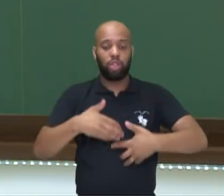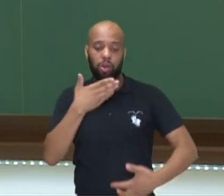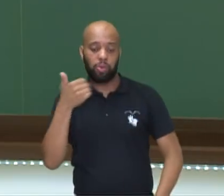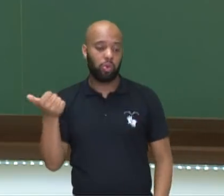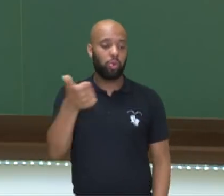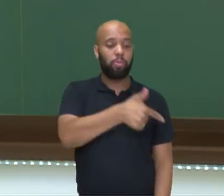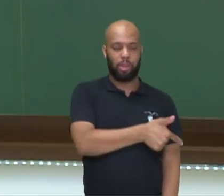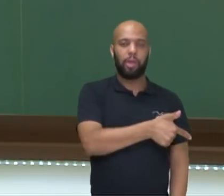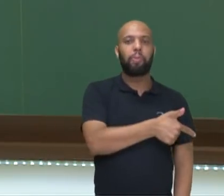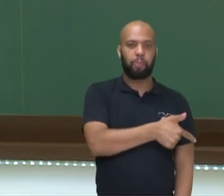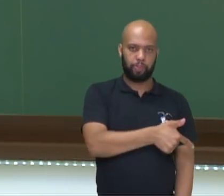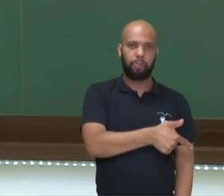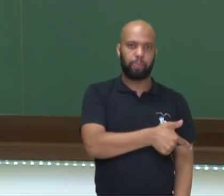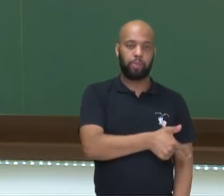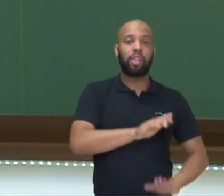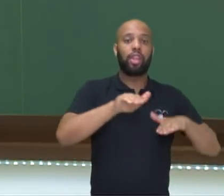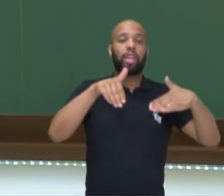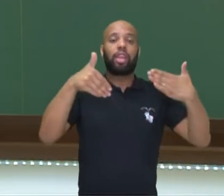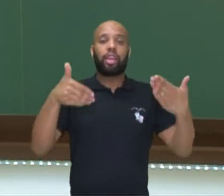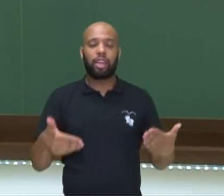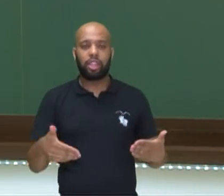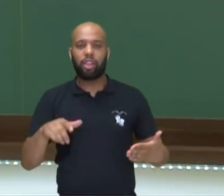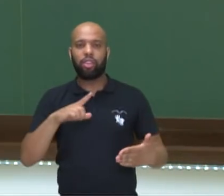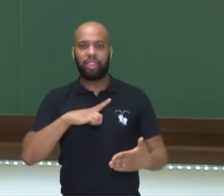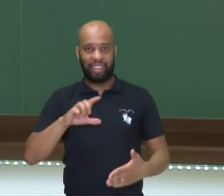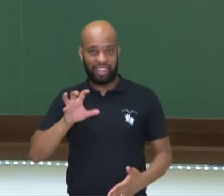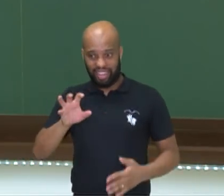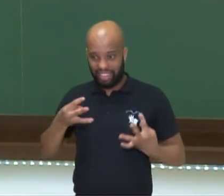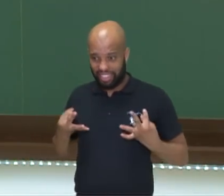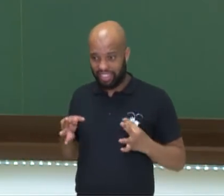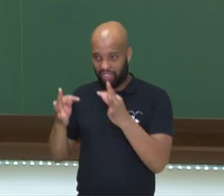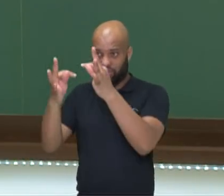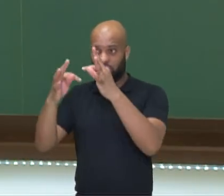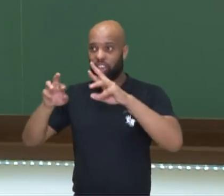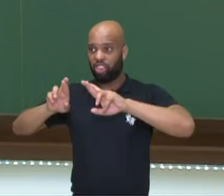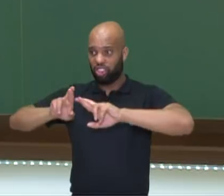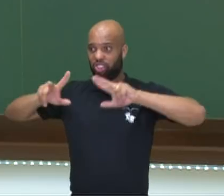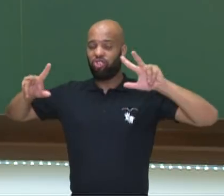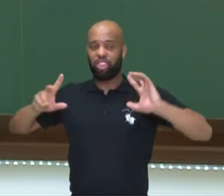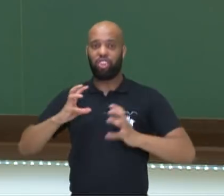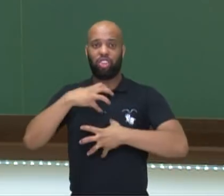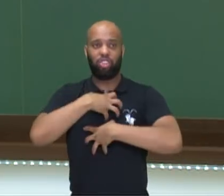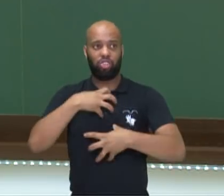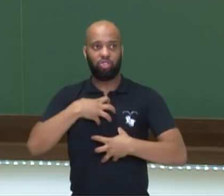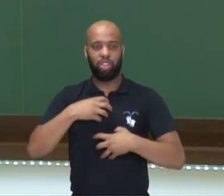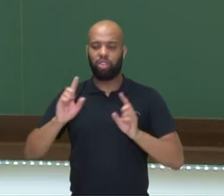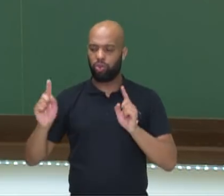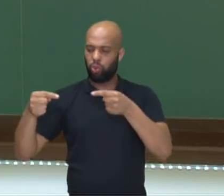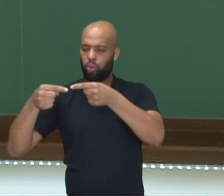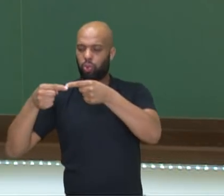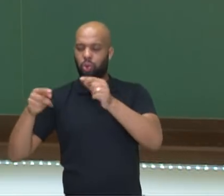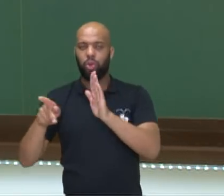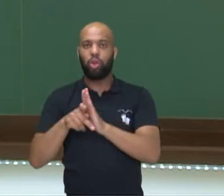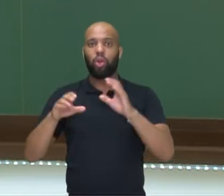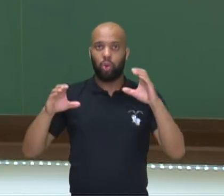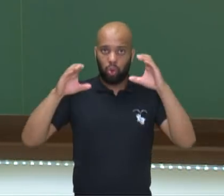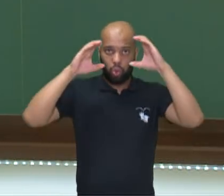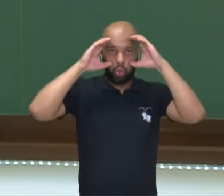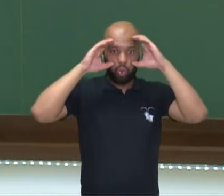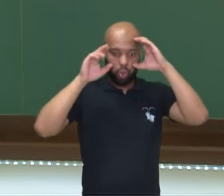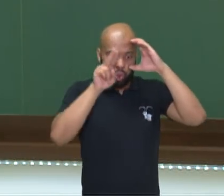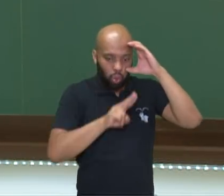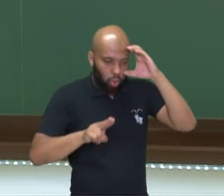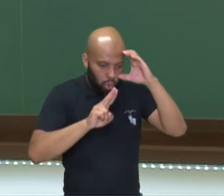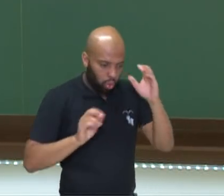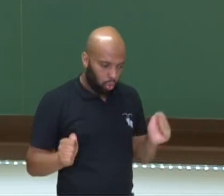do que os outros. Então, na verdade, esses dispositivos diferentes que se combinam com os óculos, que é